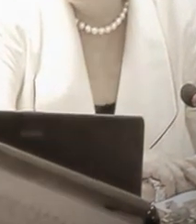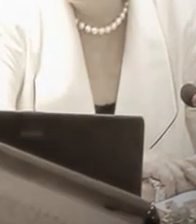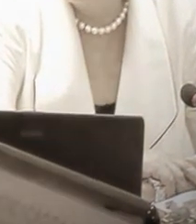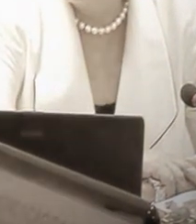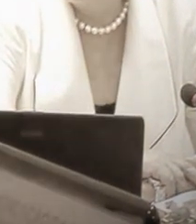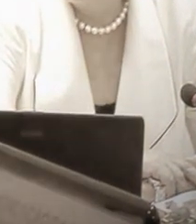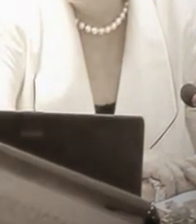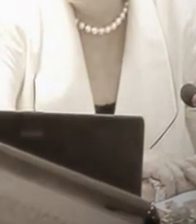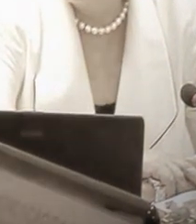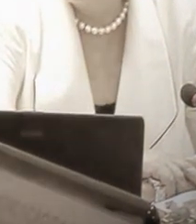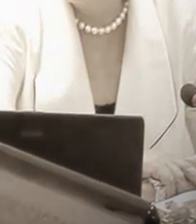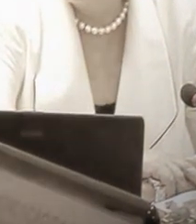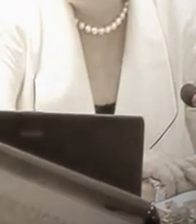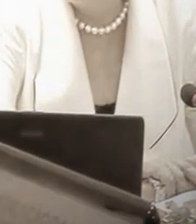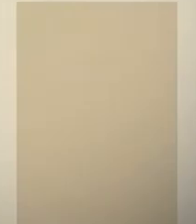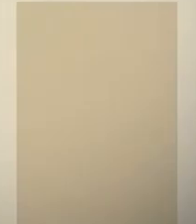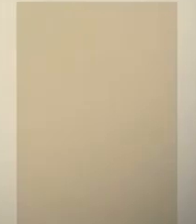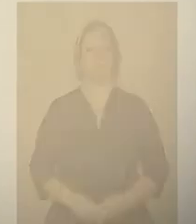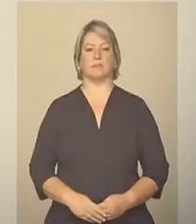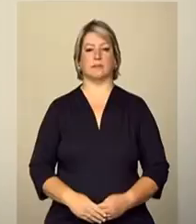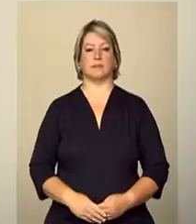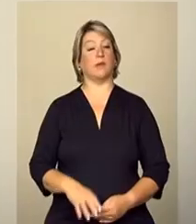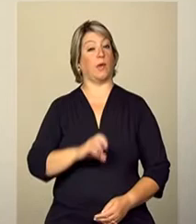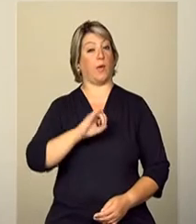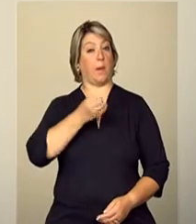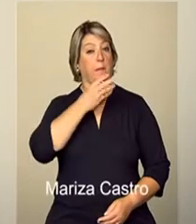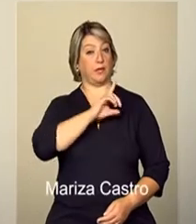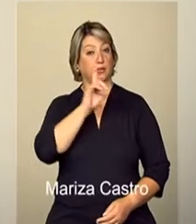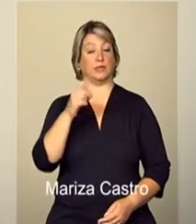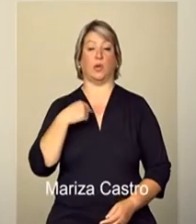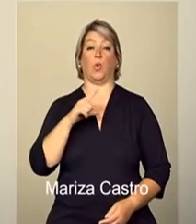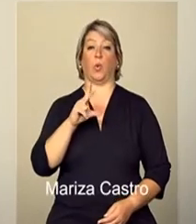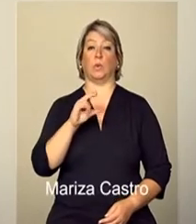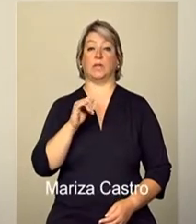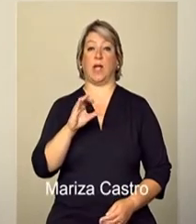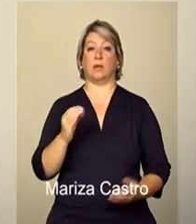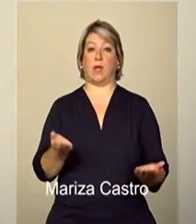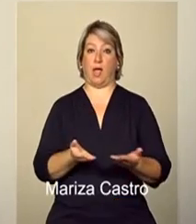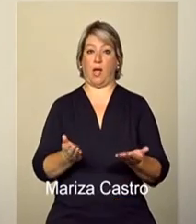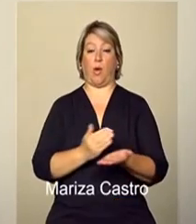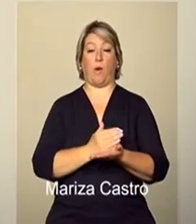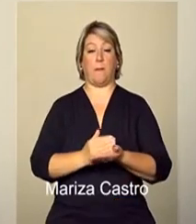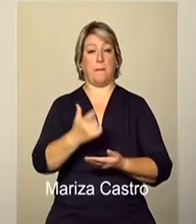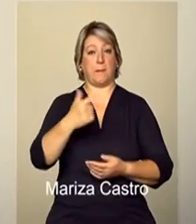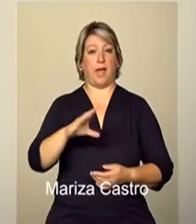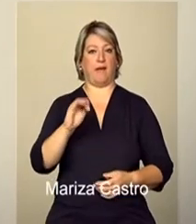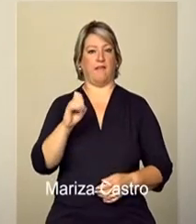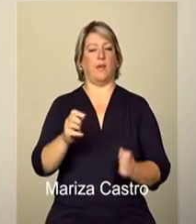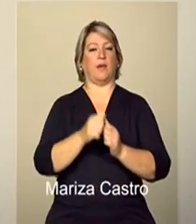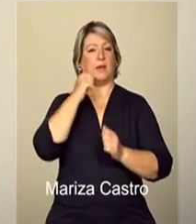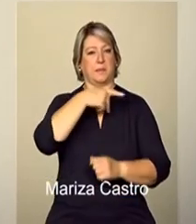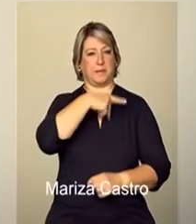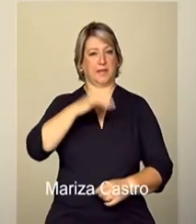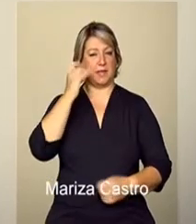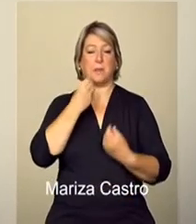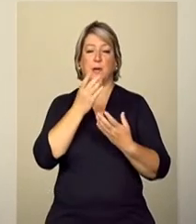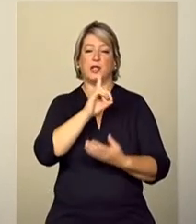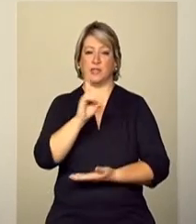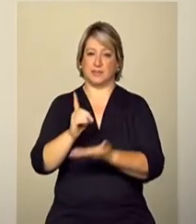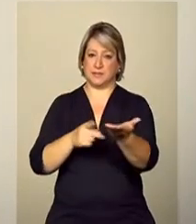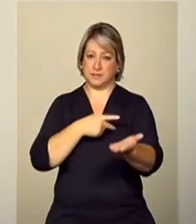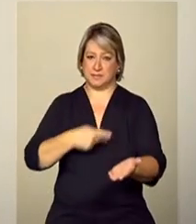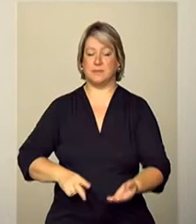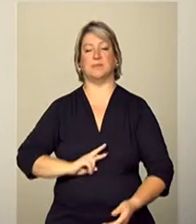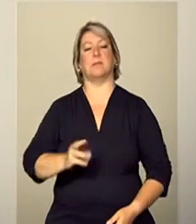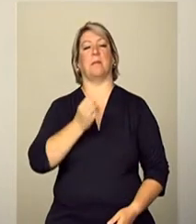café com a Presidenta olha Luciano Seixas e começa agora mais um café com a presidenta Dilma Bom